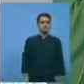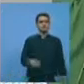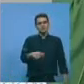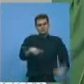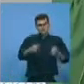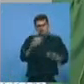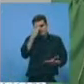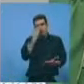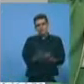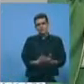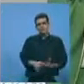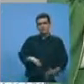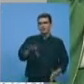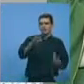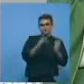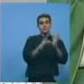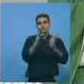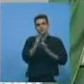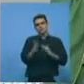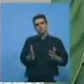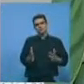Insultados, abençoamos.